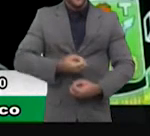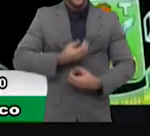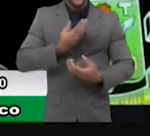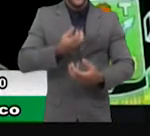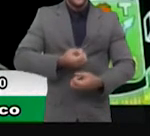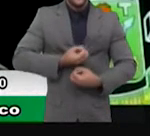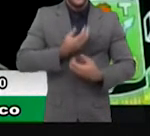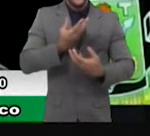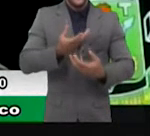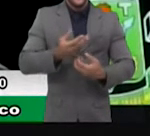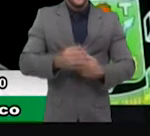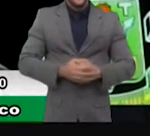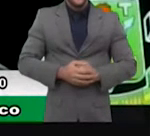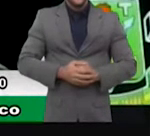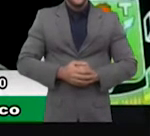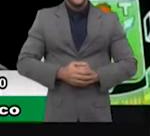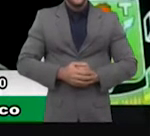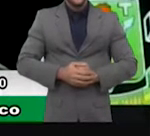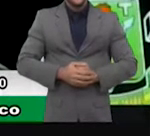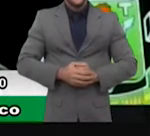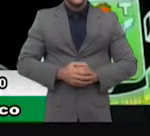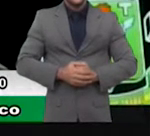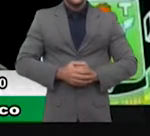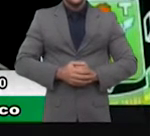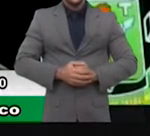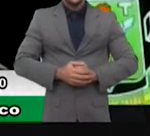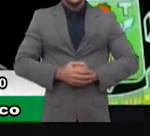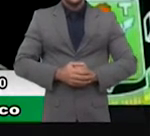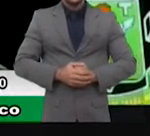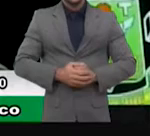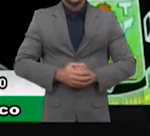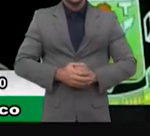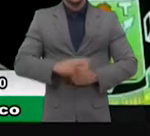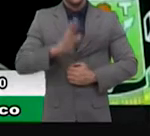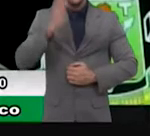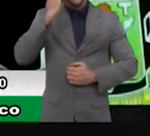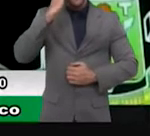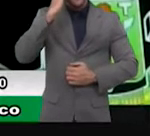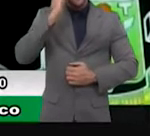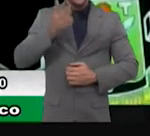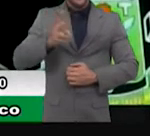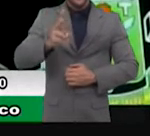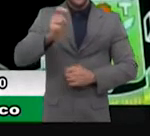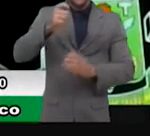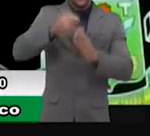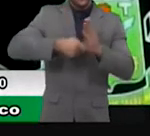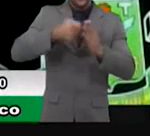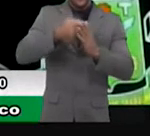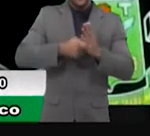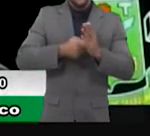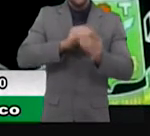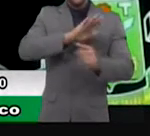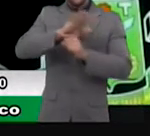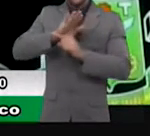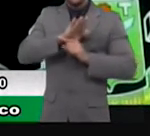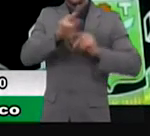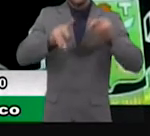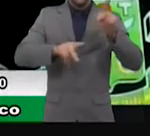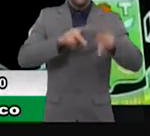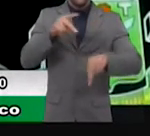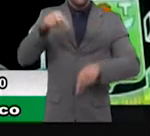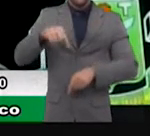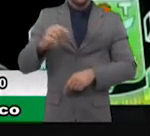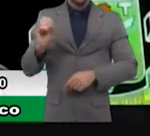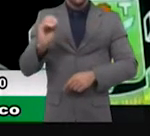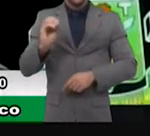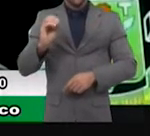e Vossa Excelência também é um grande lutador pelas causas de todo o nosso povo de Osasco. E depois eu vou deixar minha